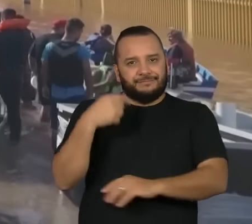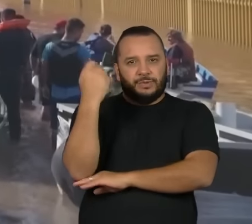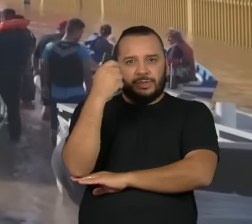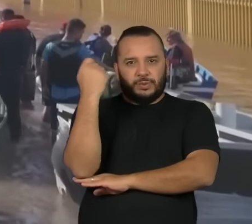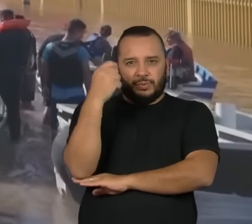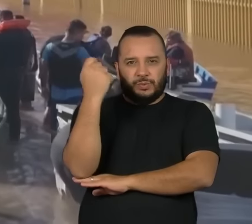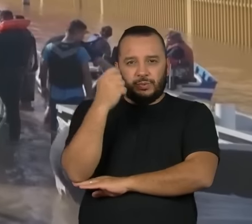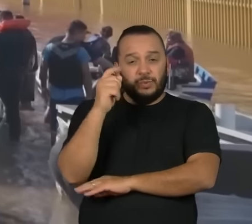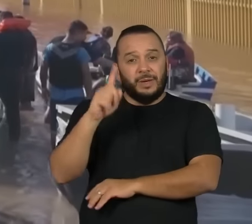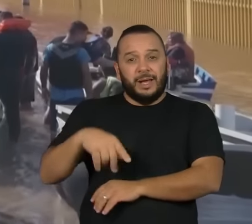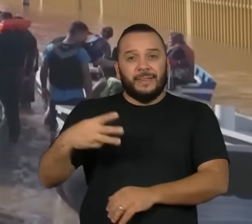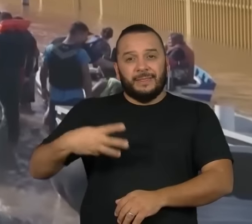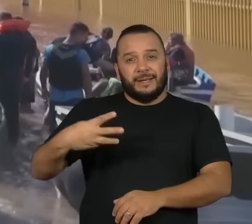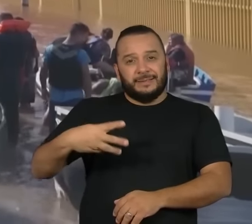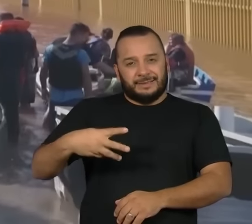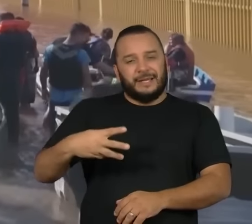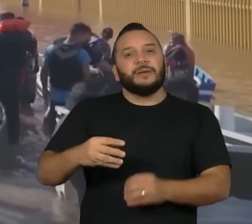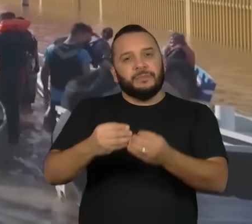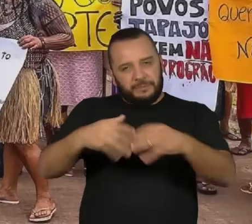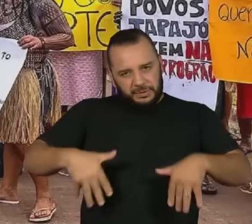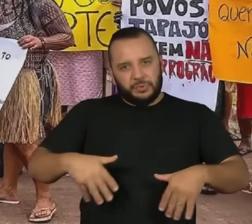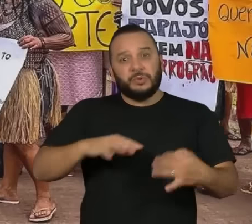Sul está em 3º lugar.